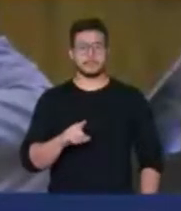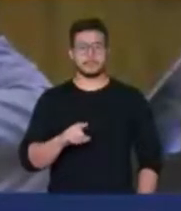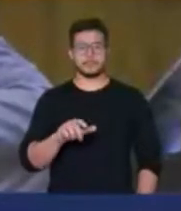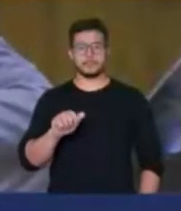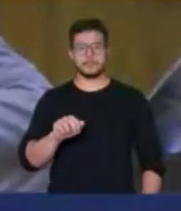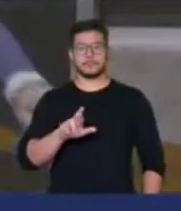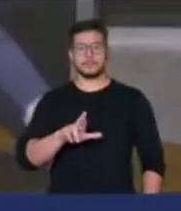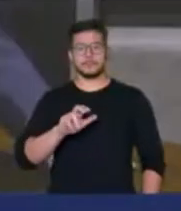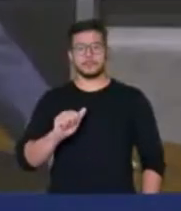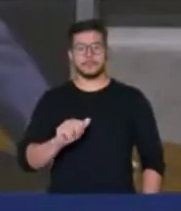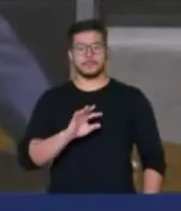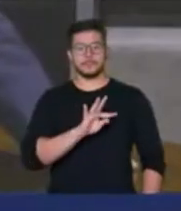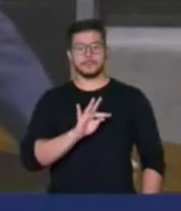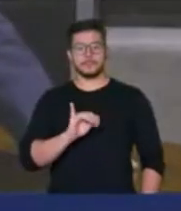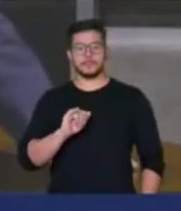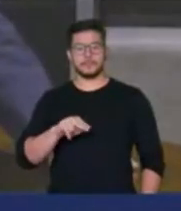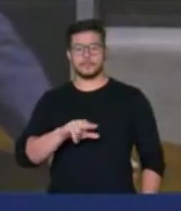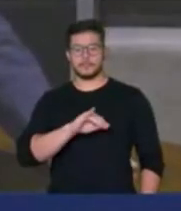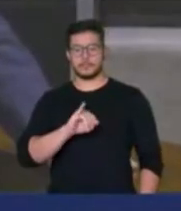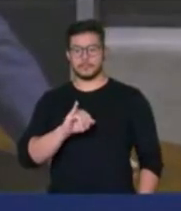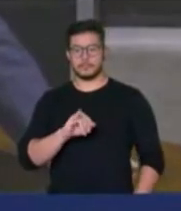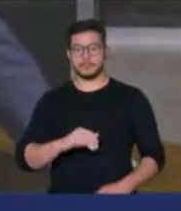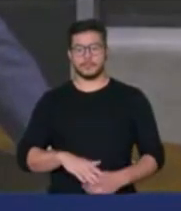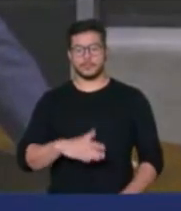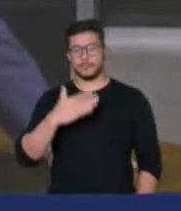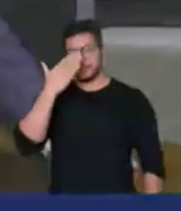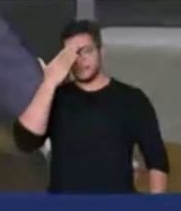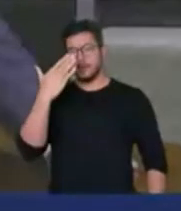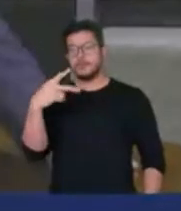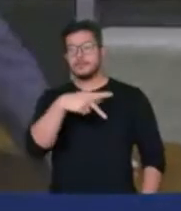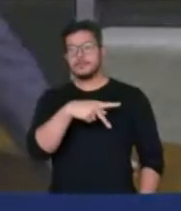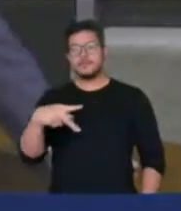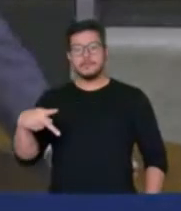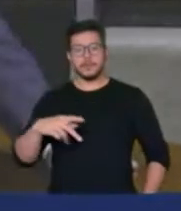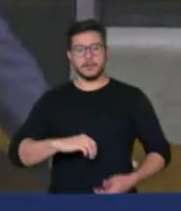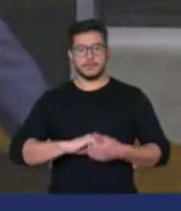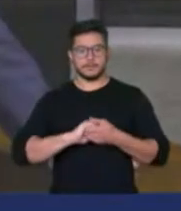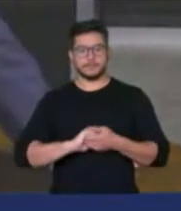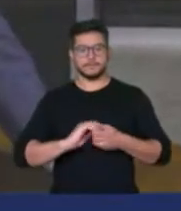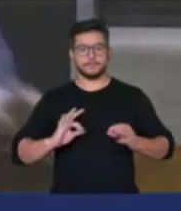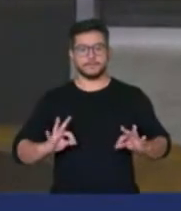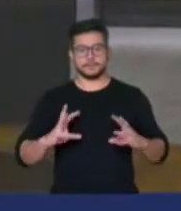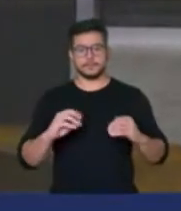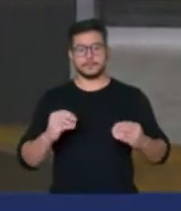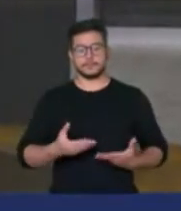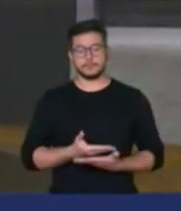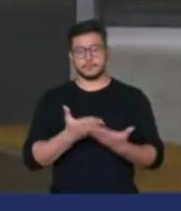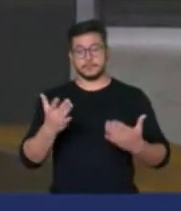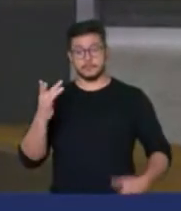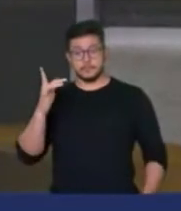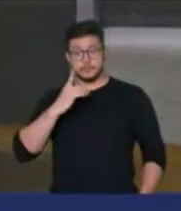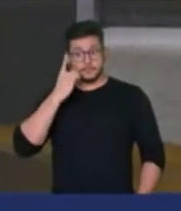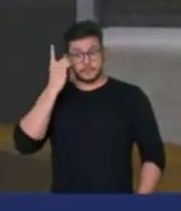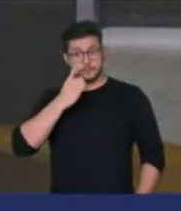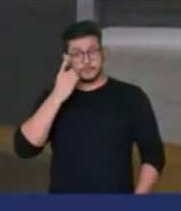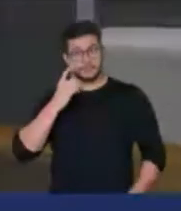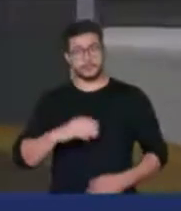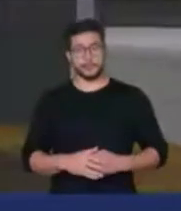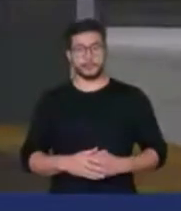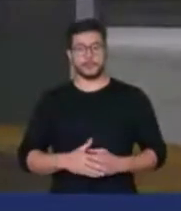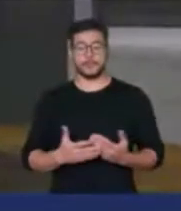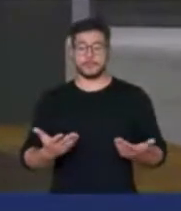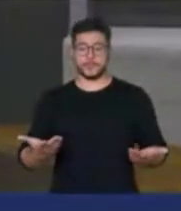Muito obrigado, senhor presidente. Queria cumprimentá-lo, cumprimentar a todos os deputados e deputadas. E gostaria hoje de manifestar